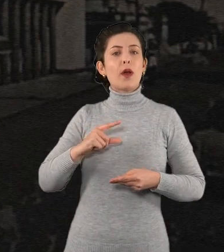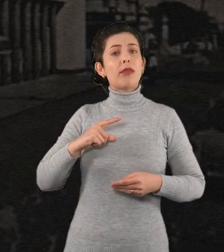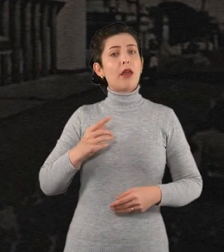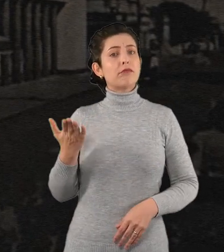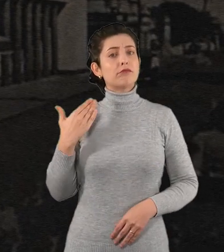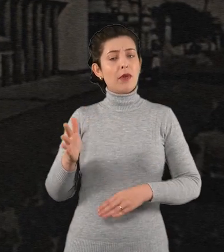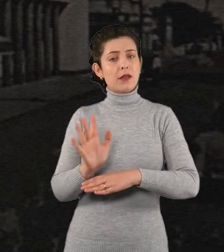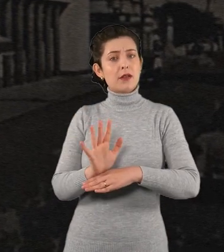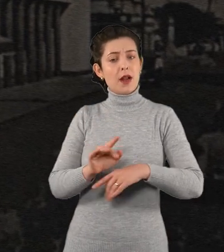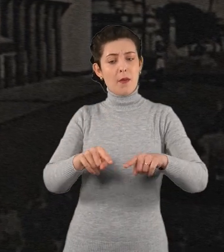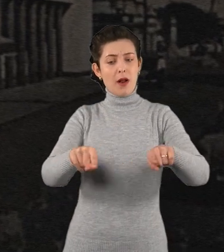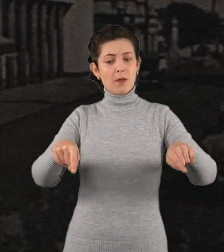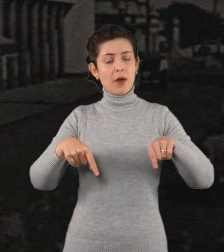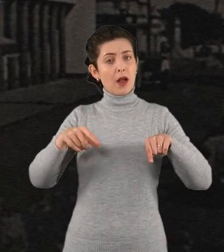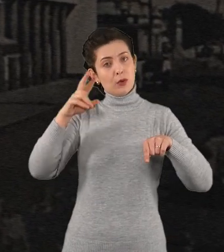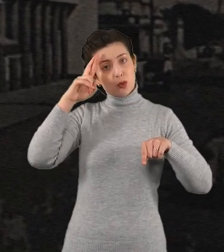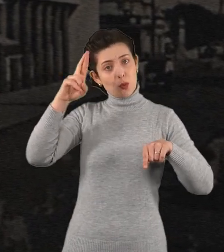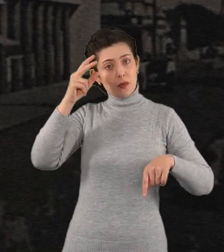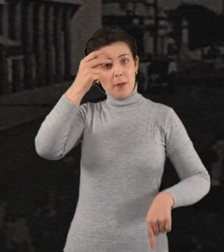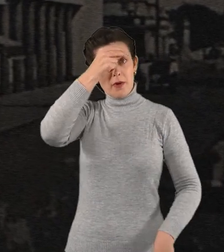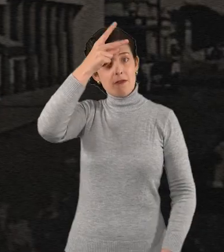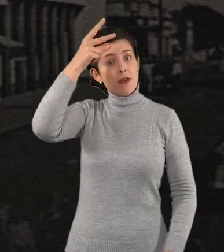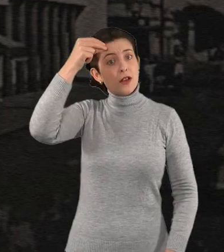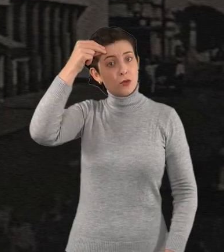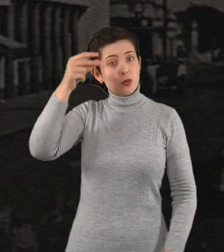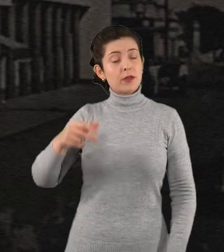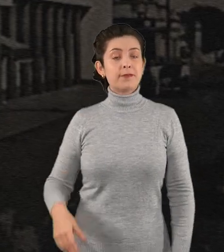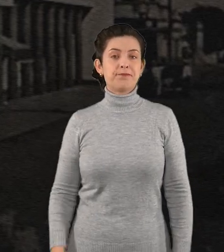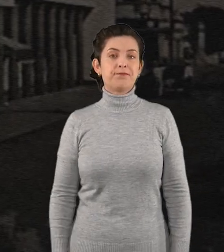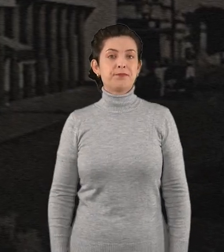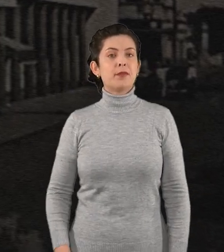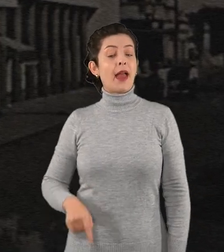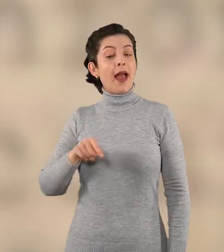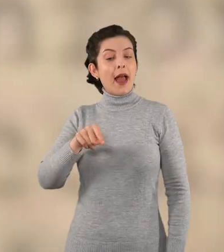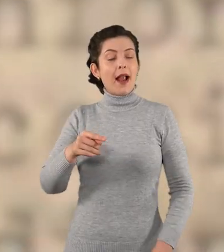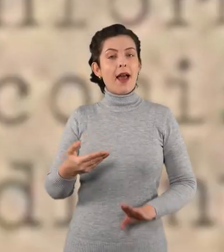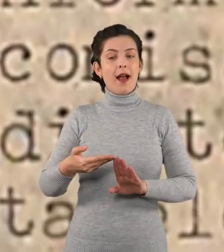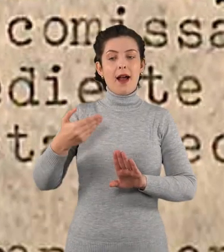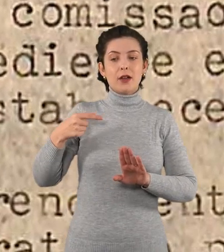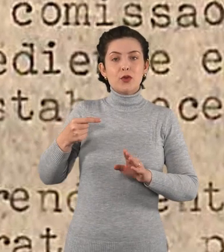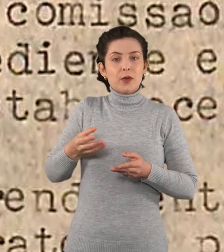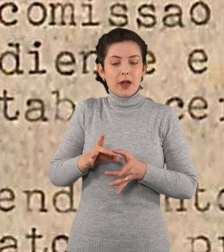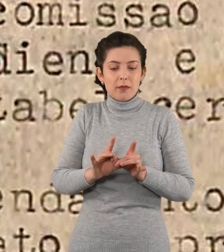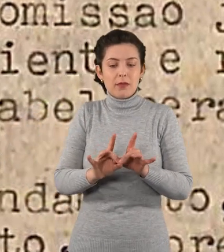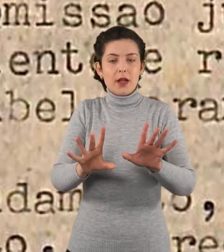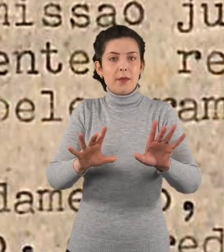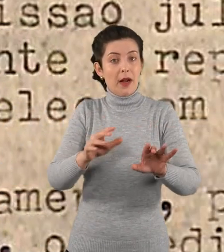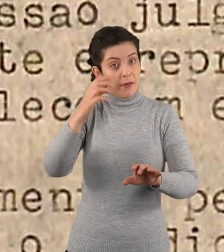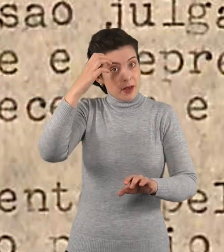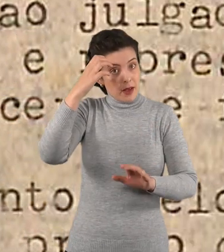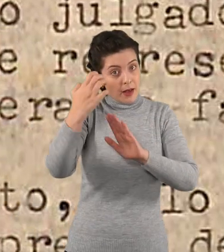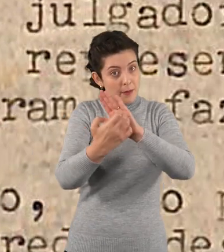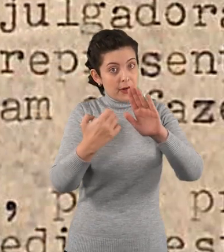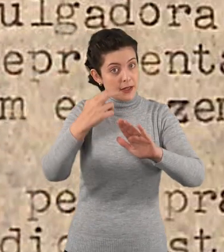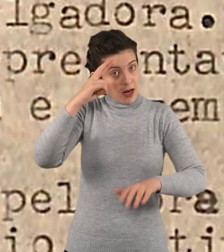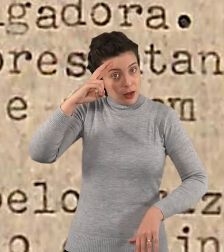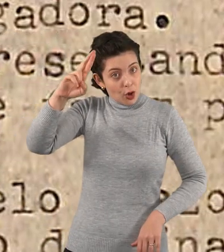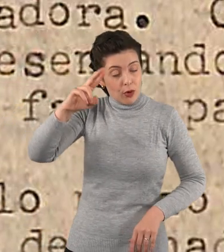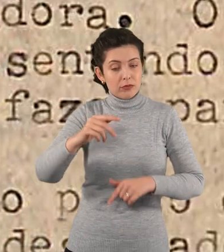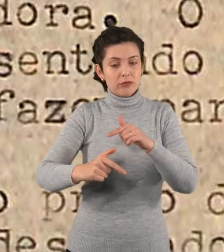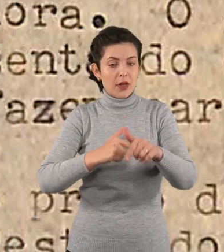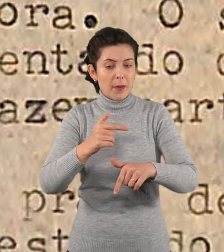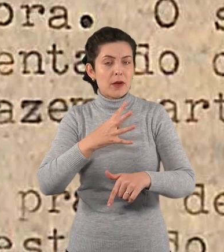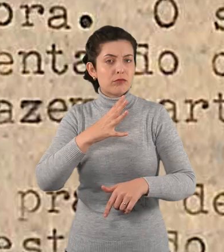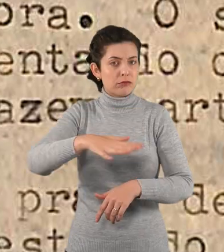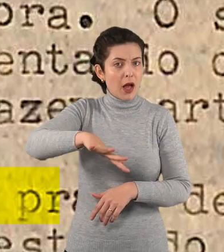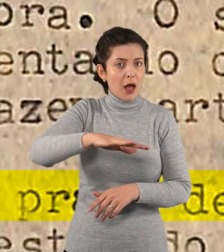compreendemos que existia uma sala de cinema que era de propriedade da Prefeitura Municipal, no qual ela fazia a concessão para empresários interessados